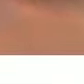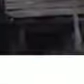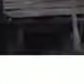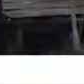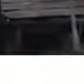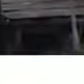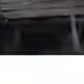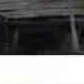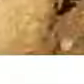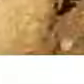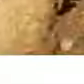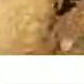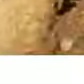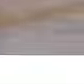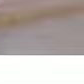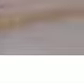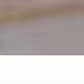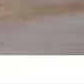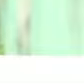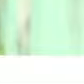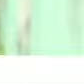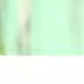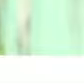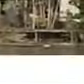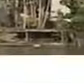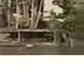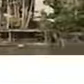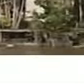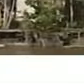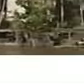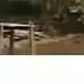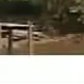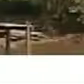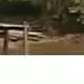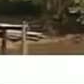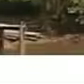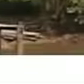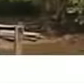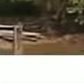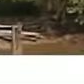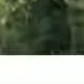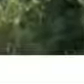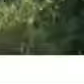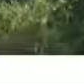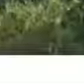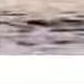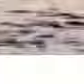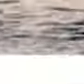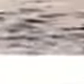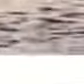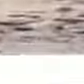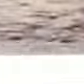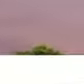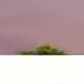marcada pela falta de infraestrutura saneamento Transportes serviços básicos ao mesmo tempo São moradores de um dos biomas